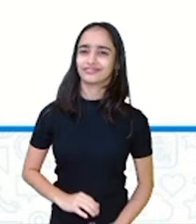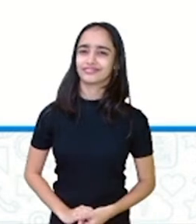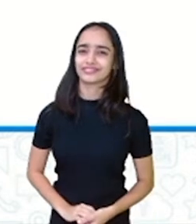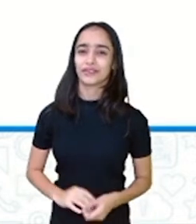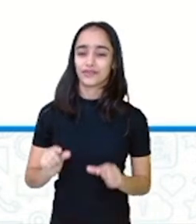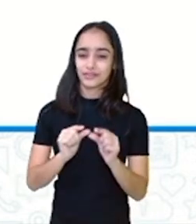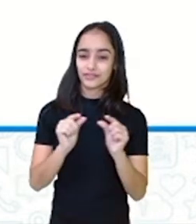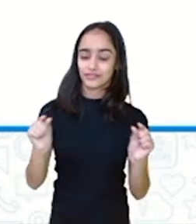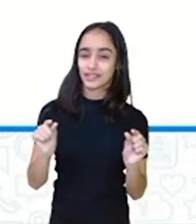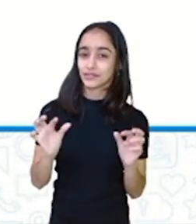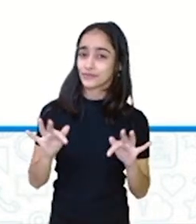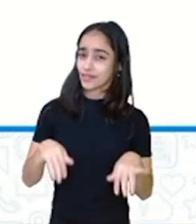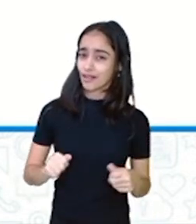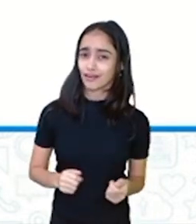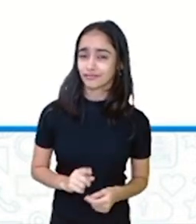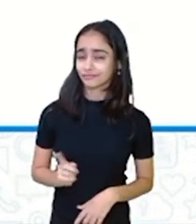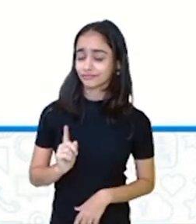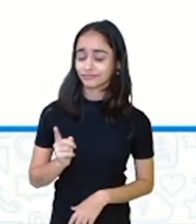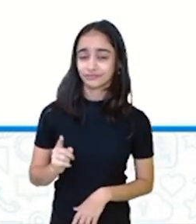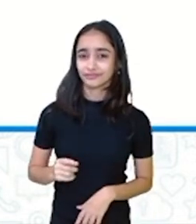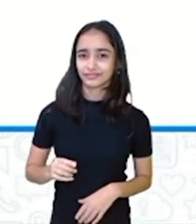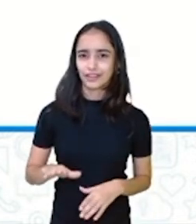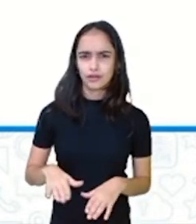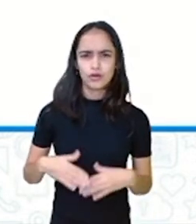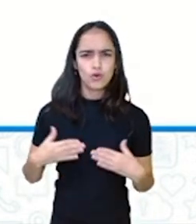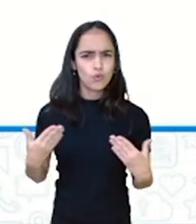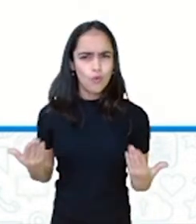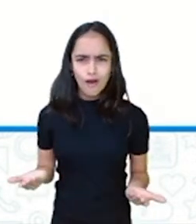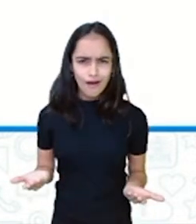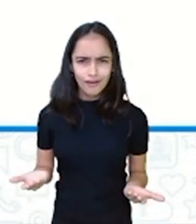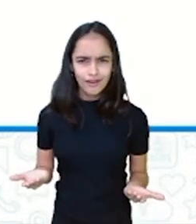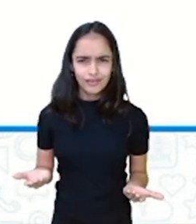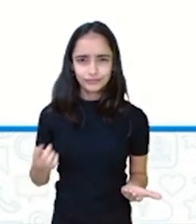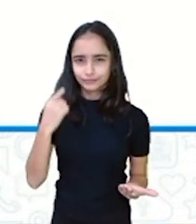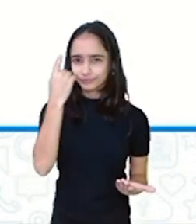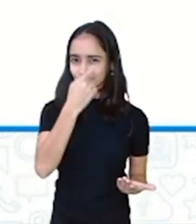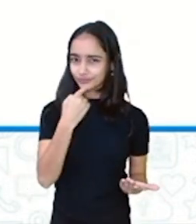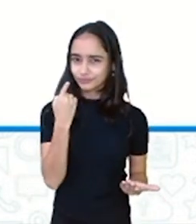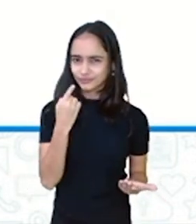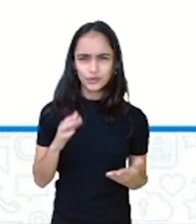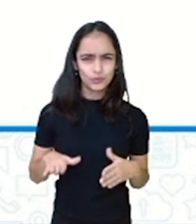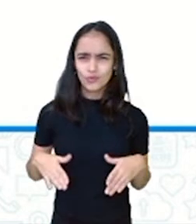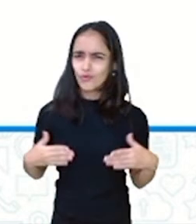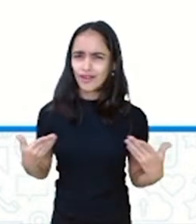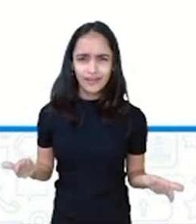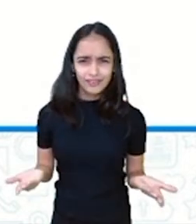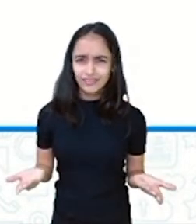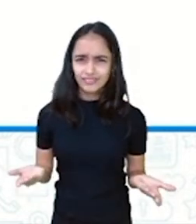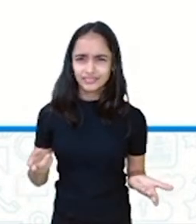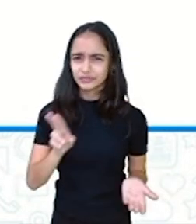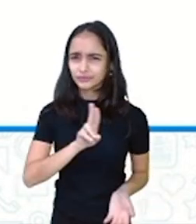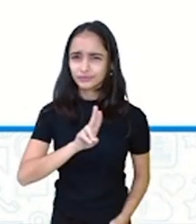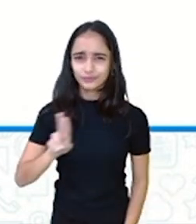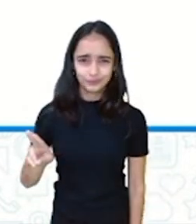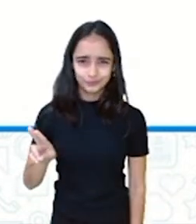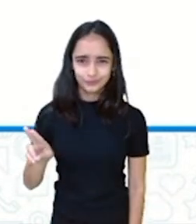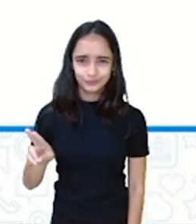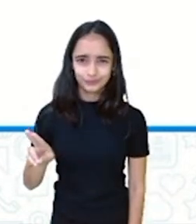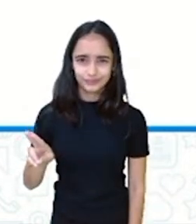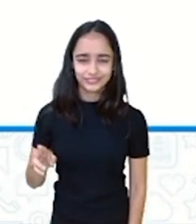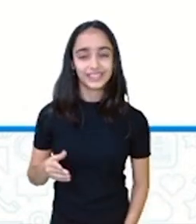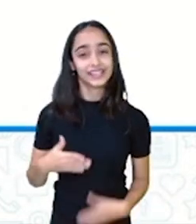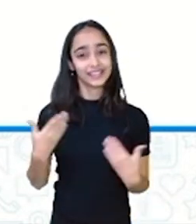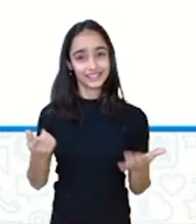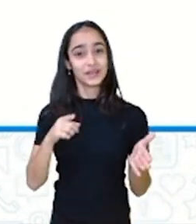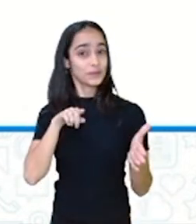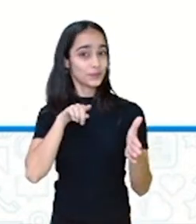que tem um final. Quando eu estou fazendo qual, ele já indica que isso é uma pergunta que eu estou